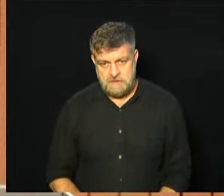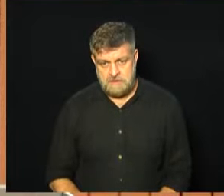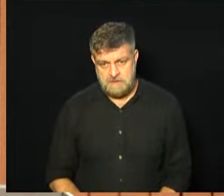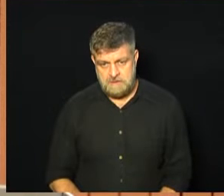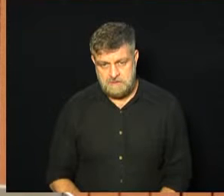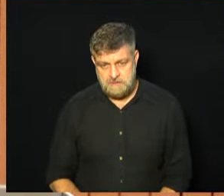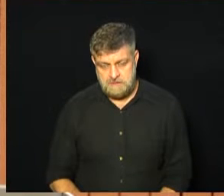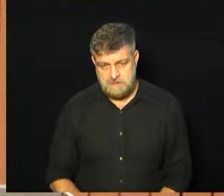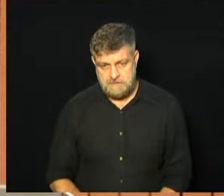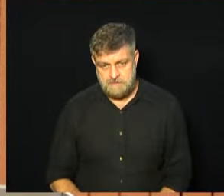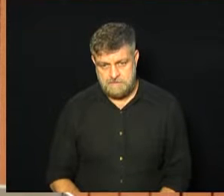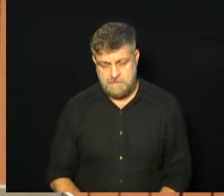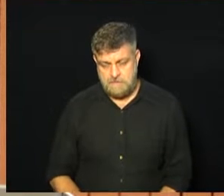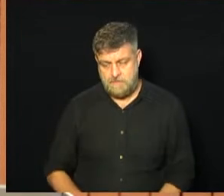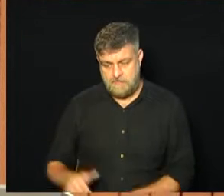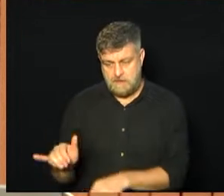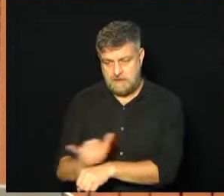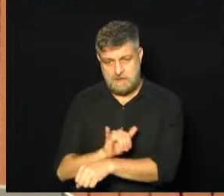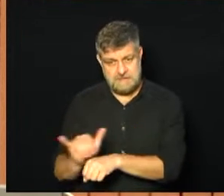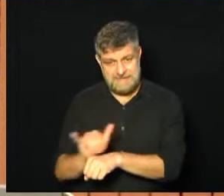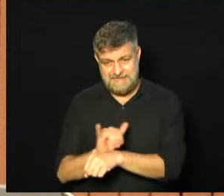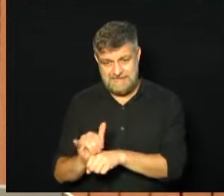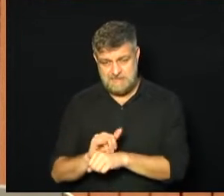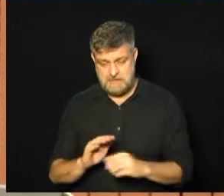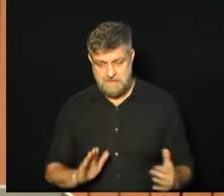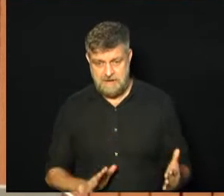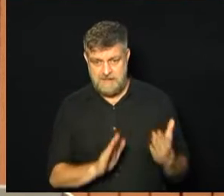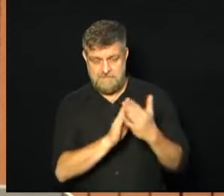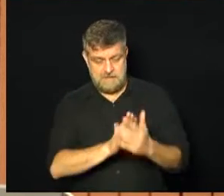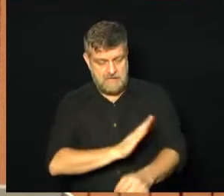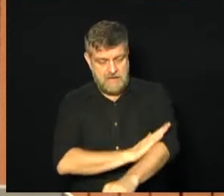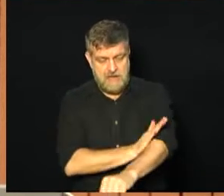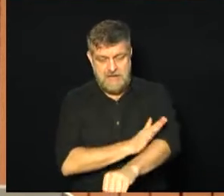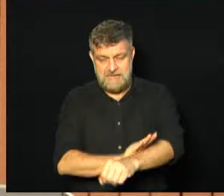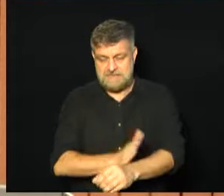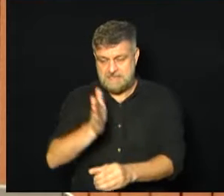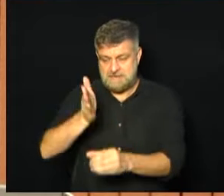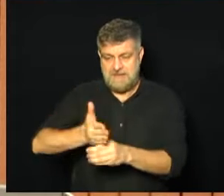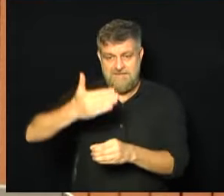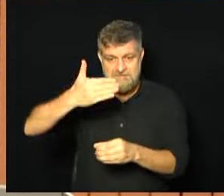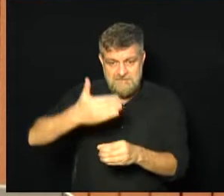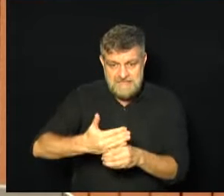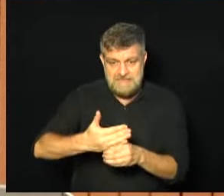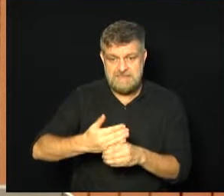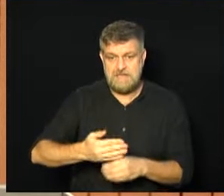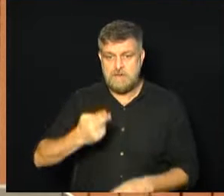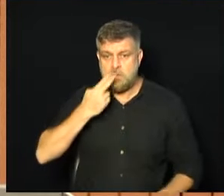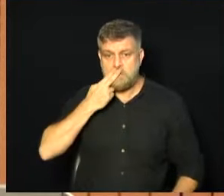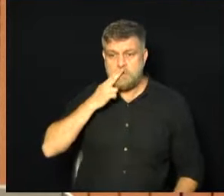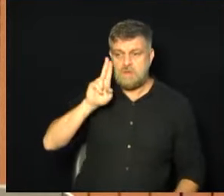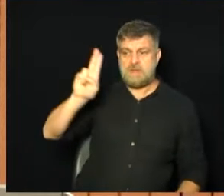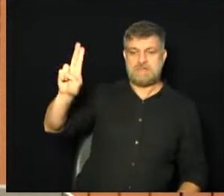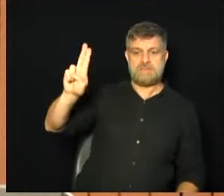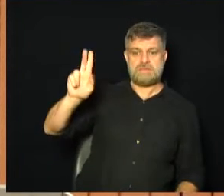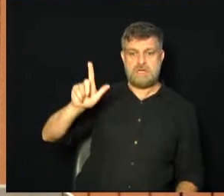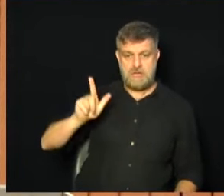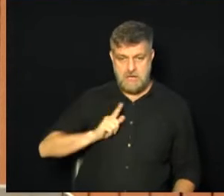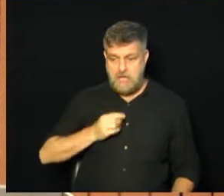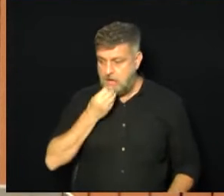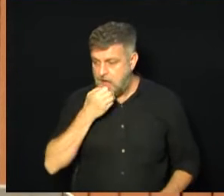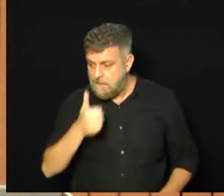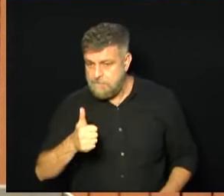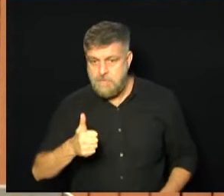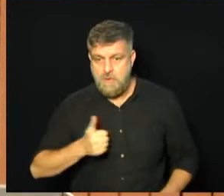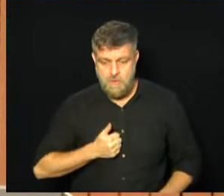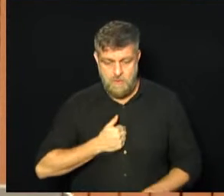A maior arma contra o racismo nazista e fascista. O Brasil criou isso. É bom ser mestiço.